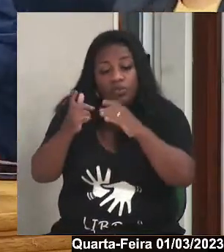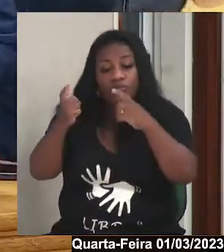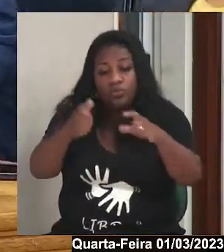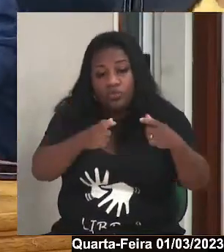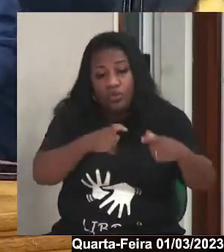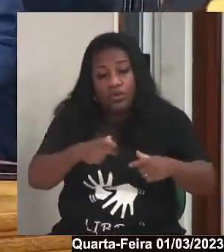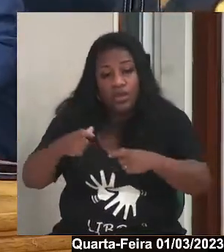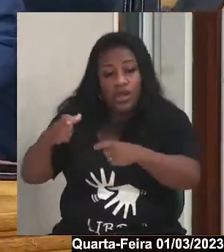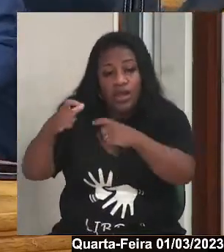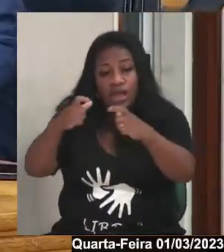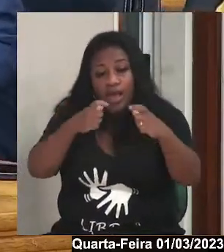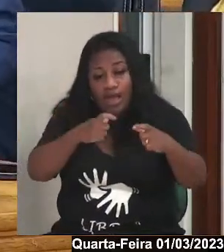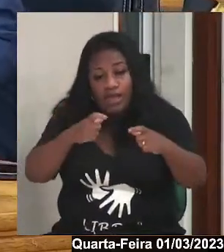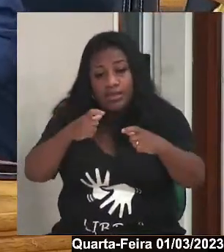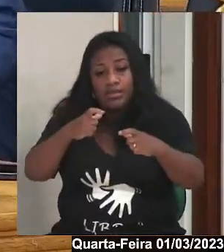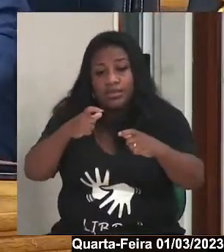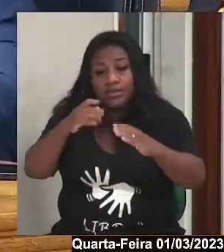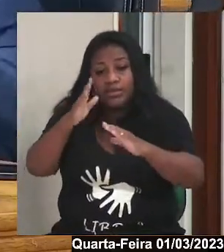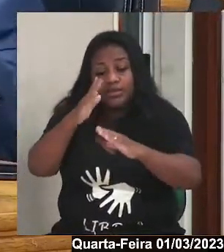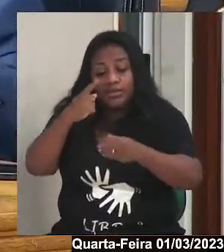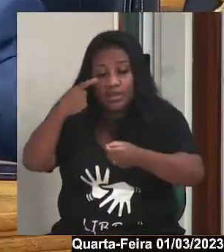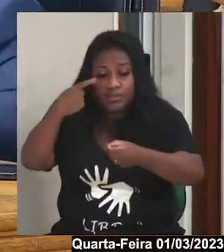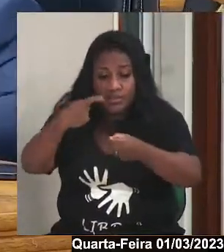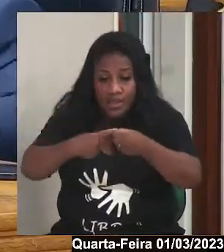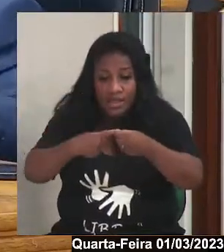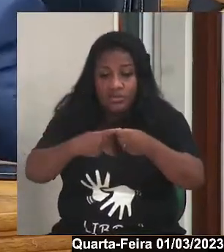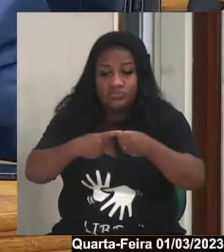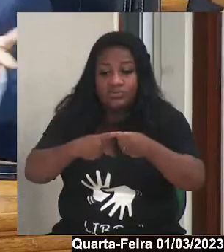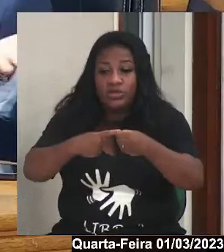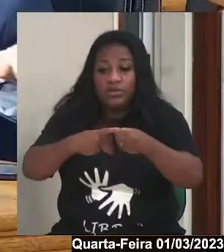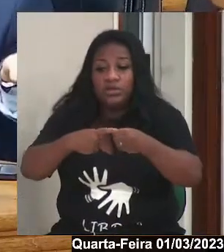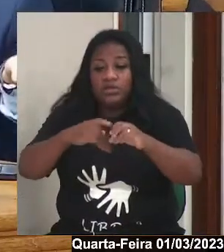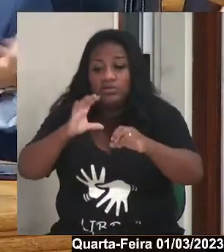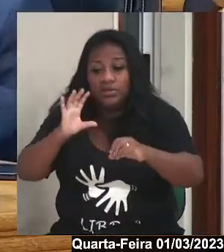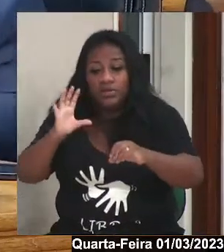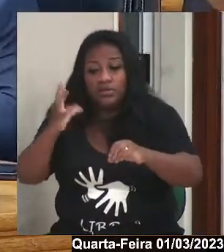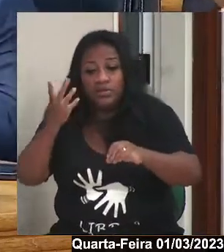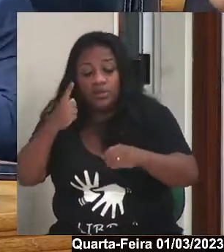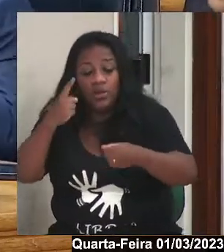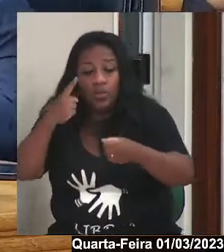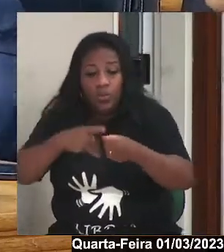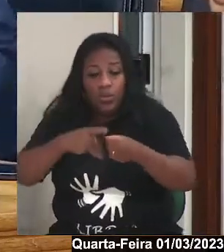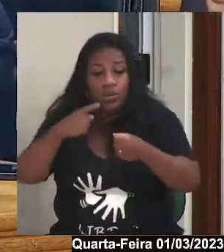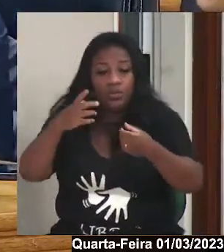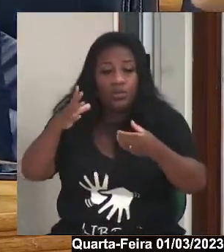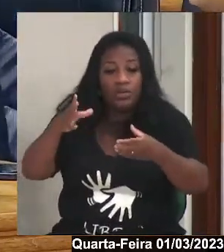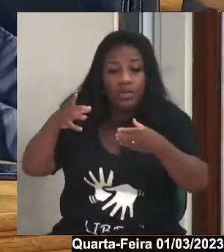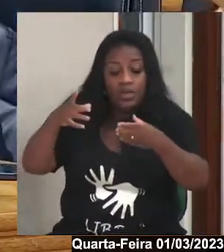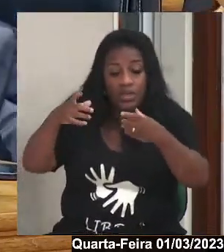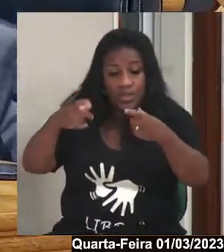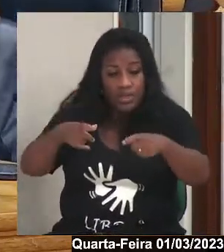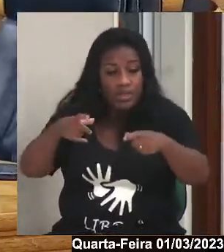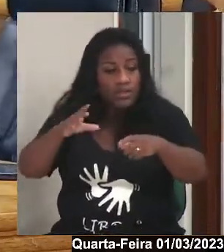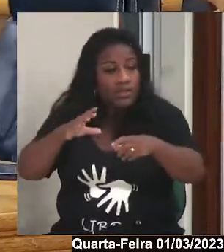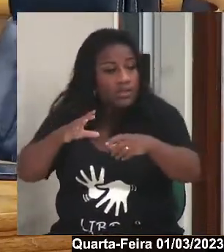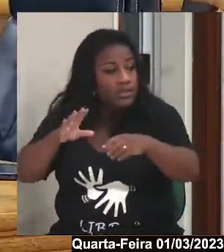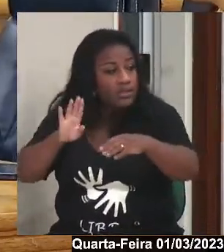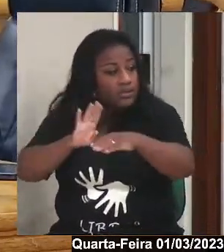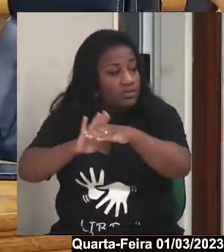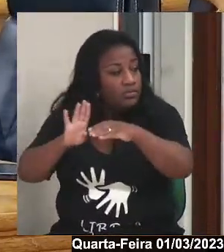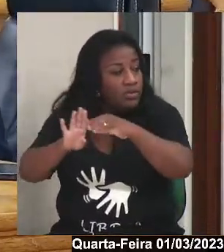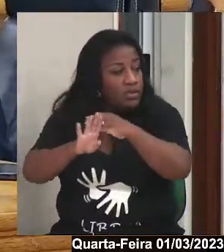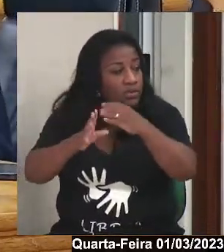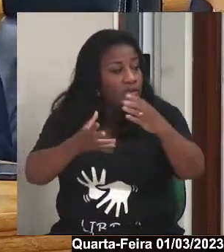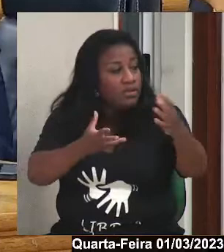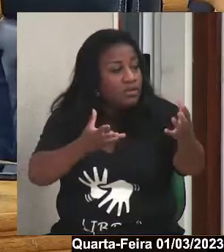locais da cidade, né? Em todos os locais da cidade, cada sábado será em um local da nossa cidade, em uma região.